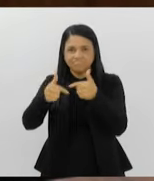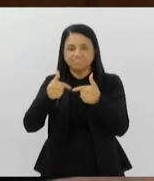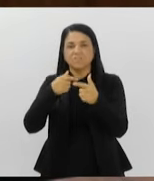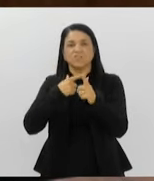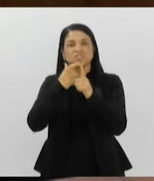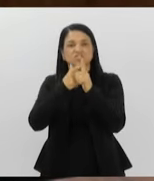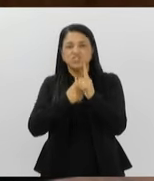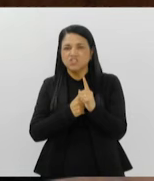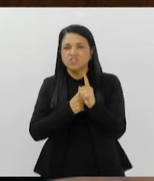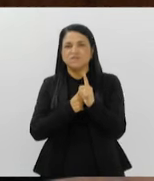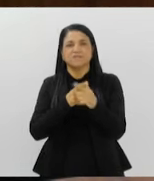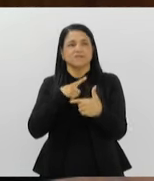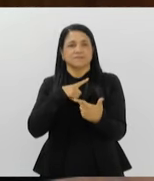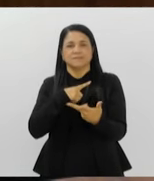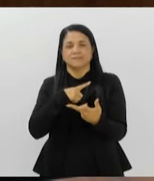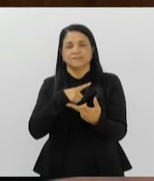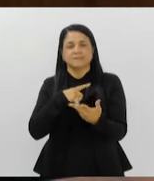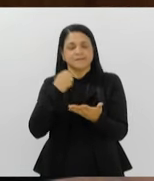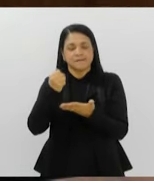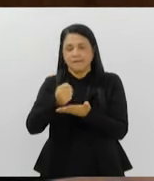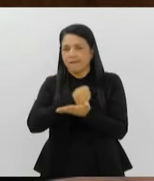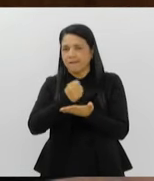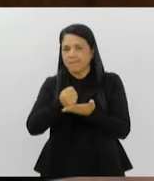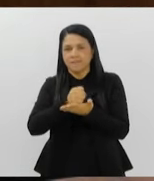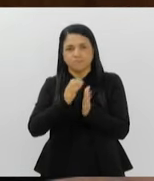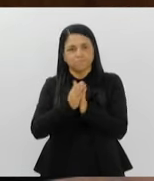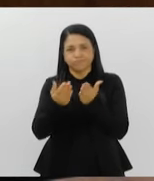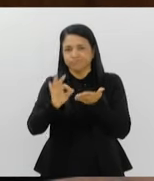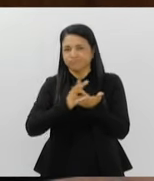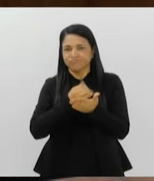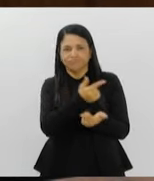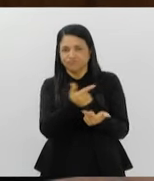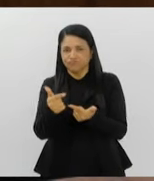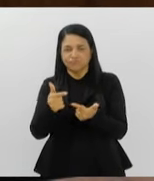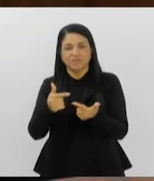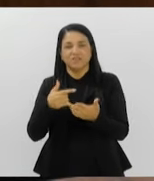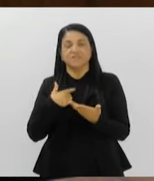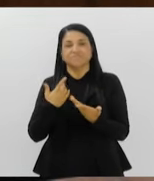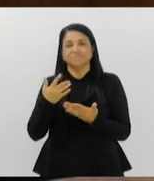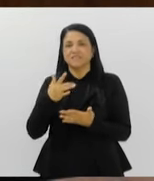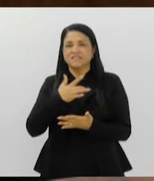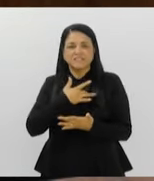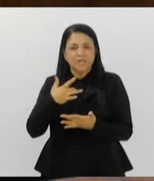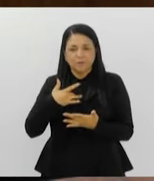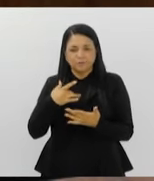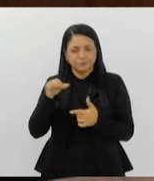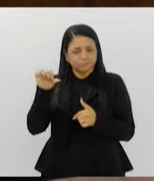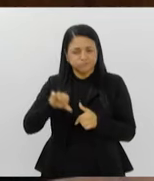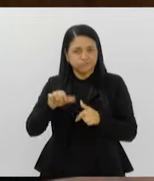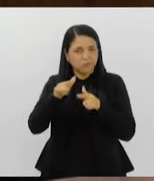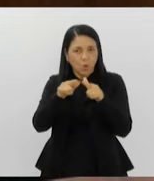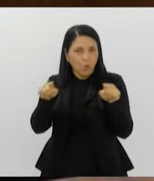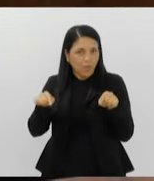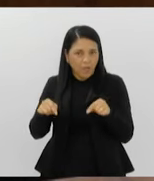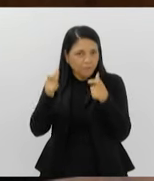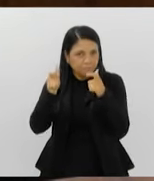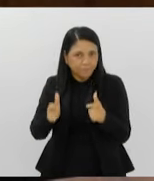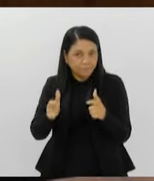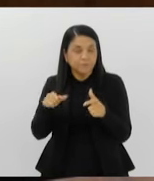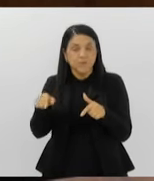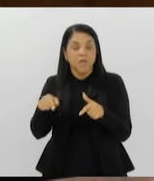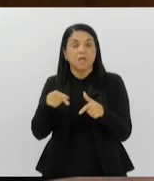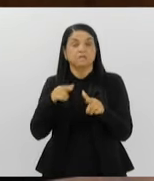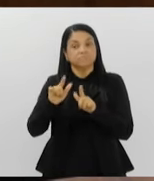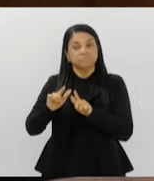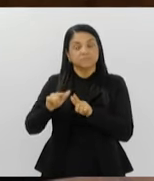dívida, não tinham carteira assinada, condições insalubres, e elas foram libertadas por essa ação,